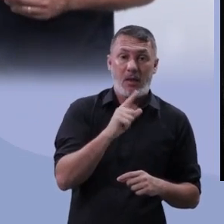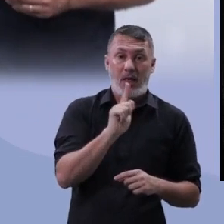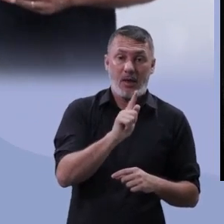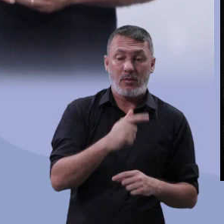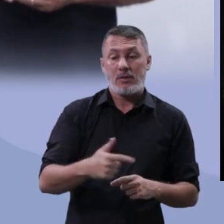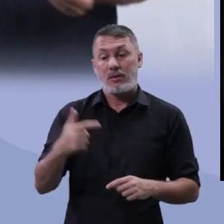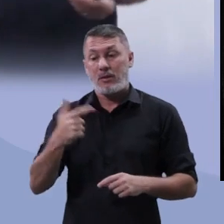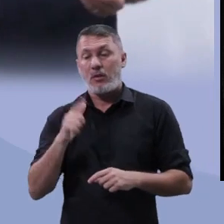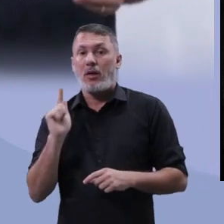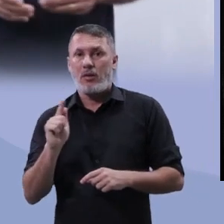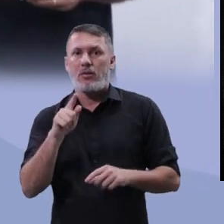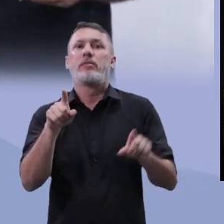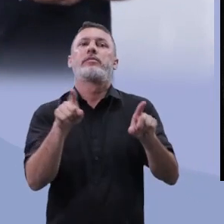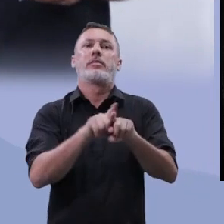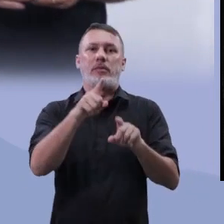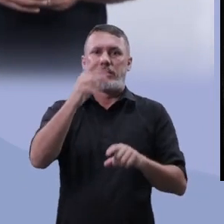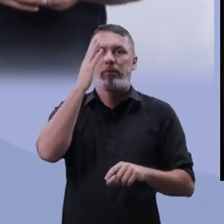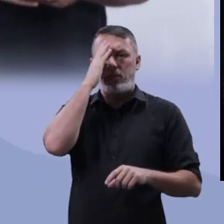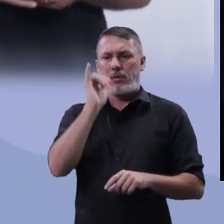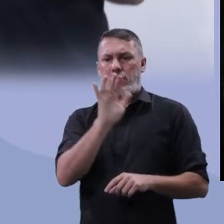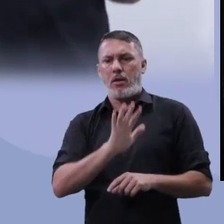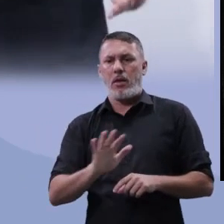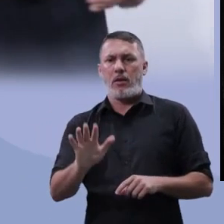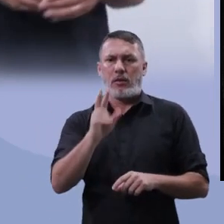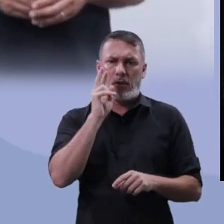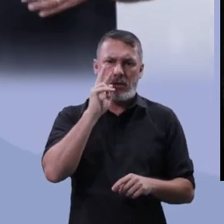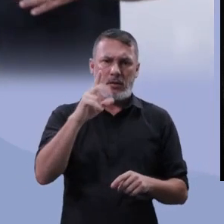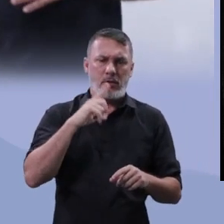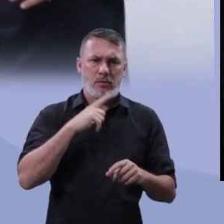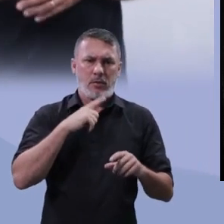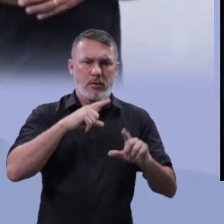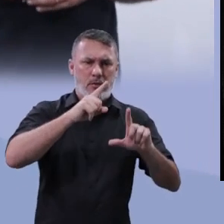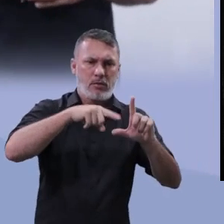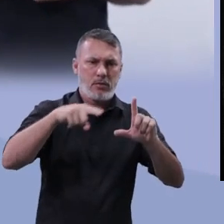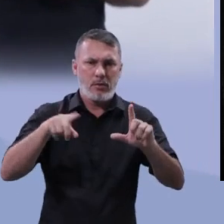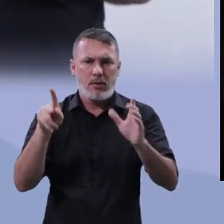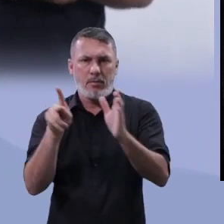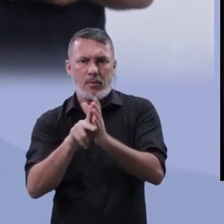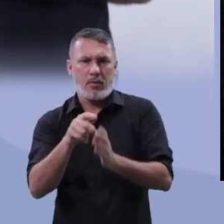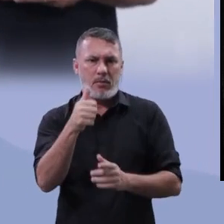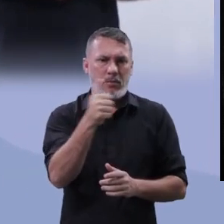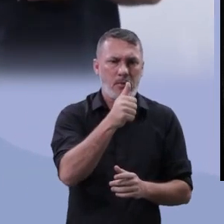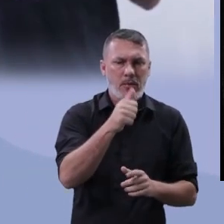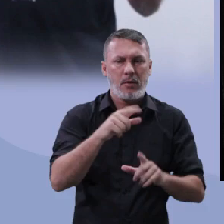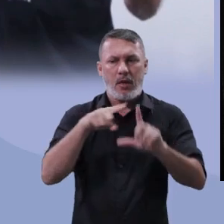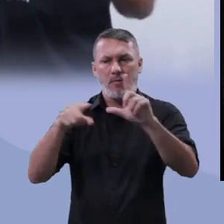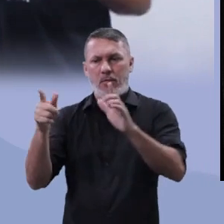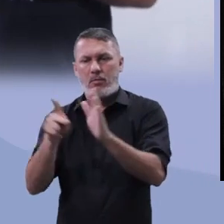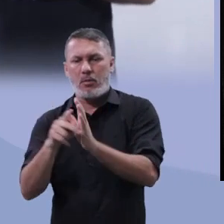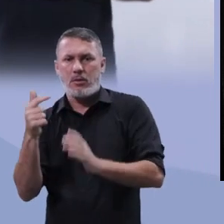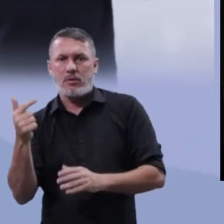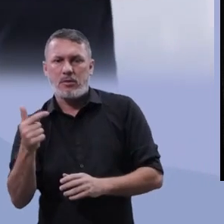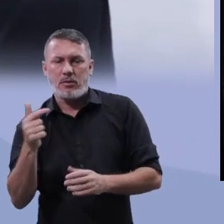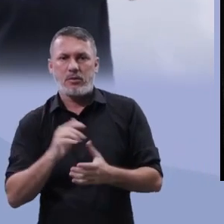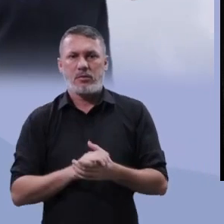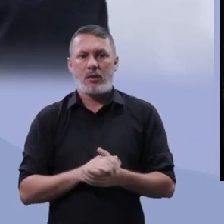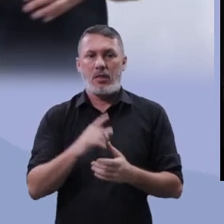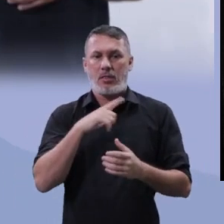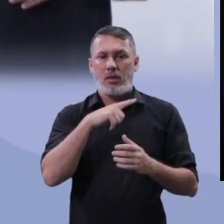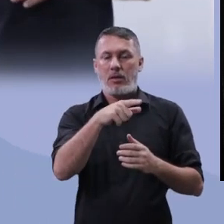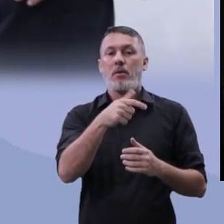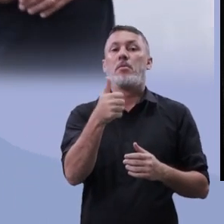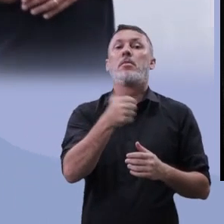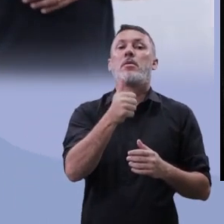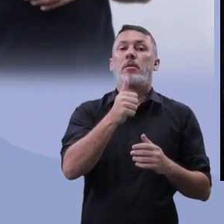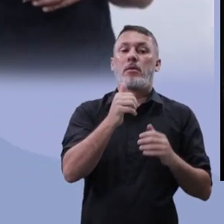segundo grau. E aí você tem que dominar também o gráfico da função do primeiro grau, o gráfico da função do segundo grau. Gráfico da função do primeiro grau, uma